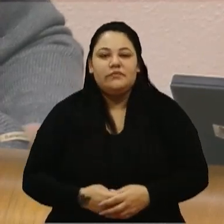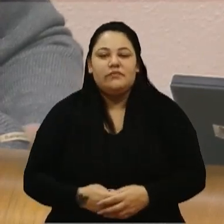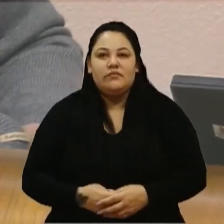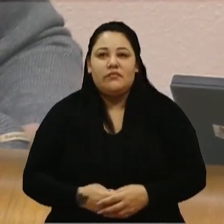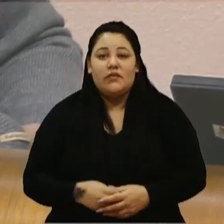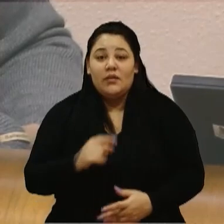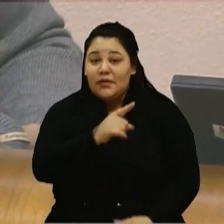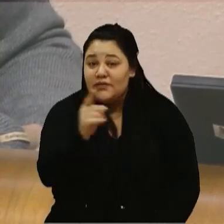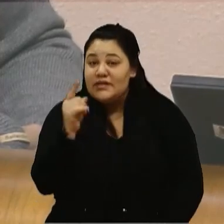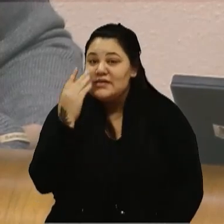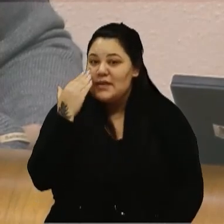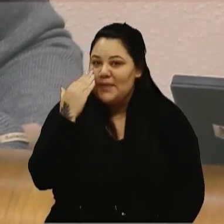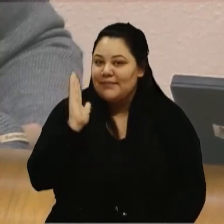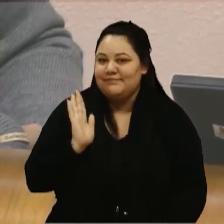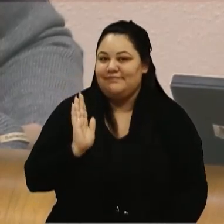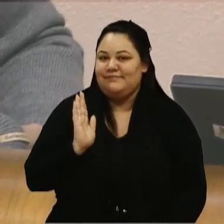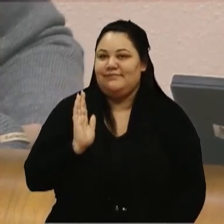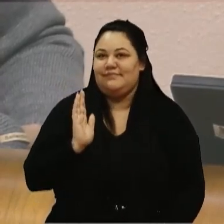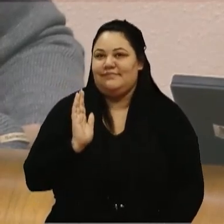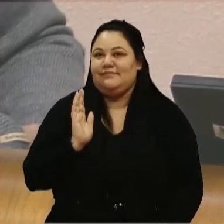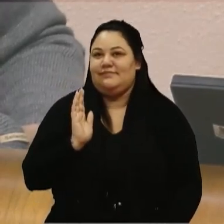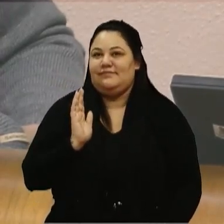Para vocês terem uma noção.